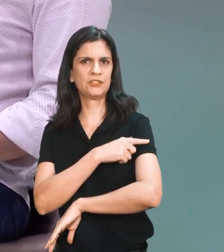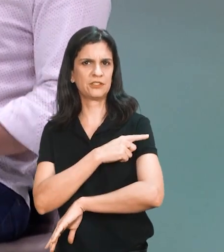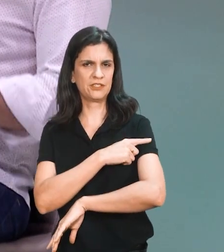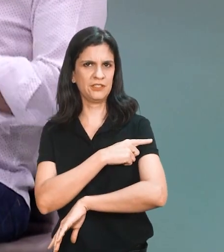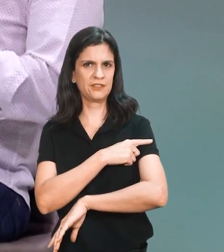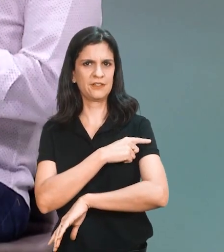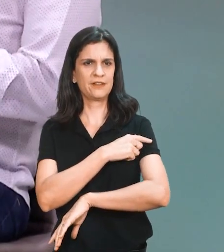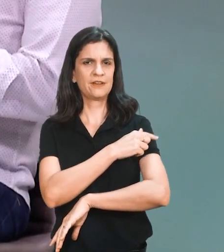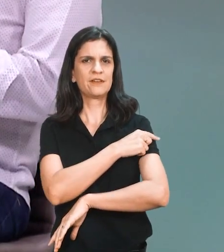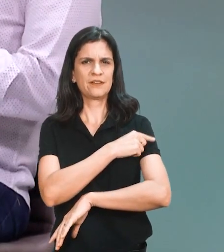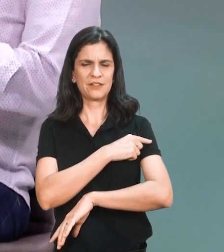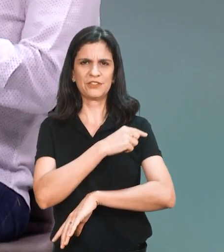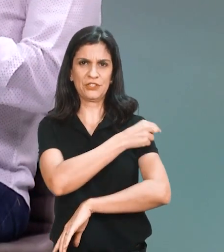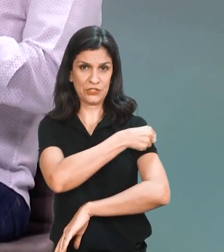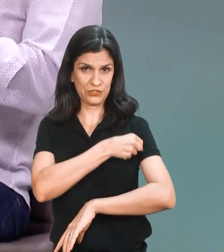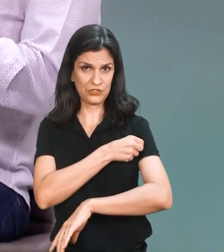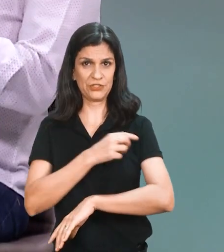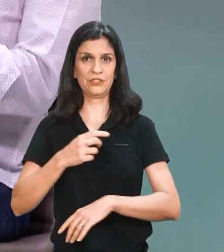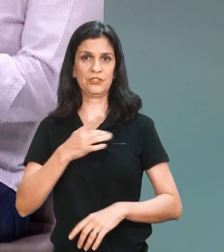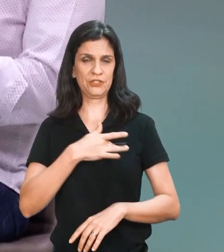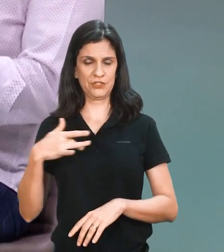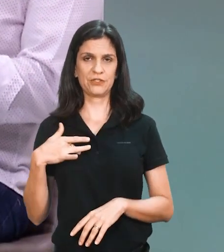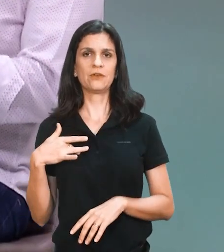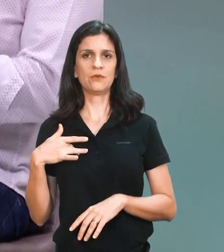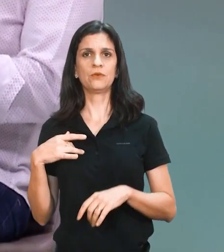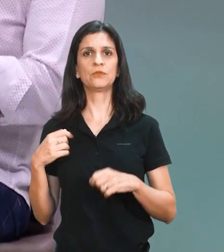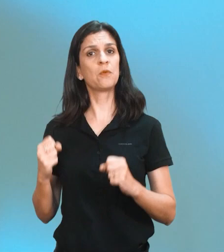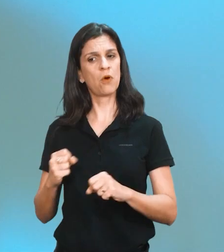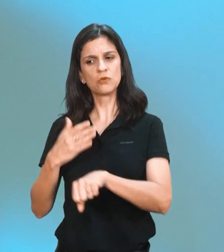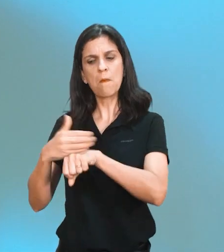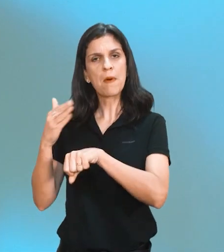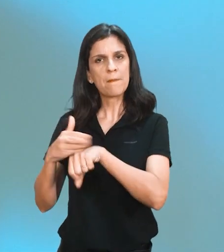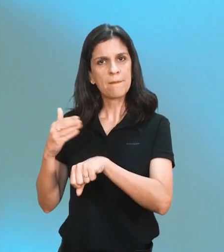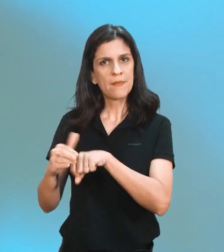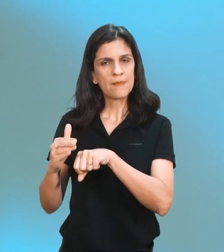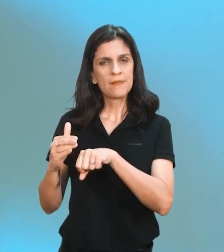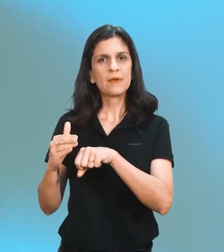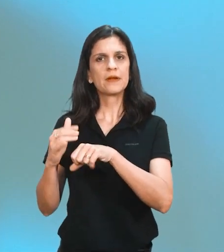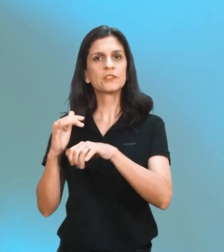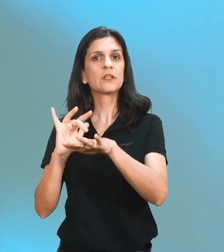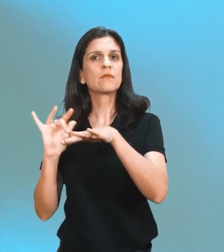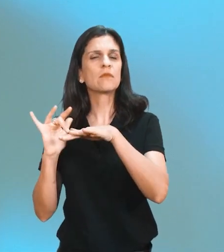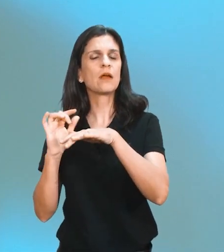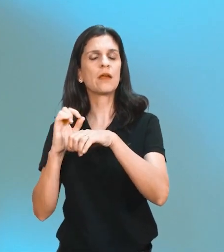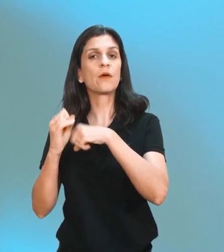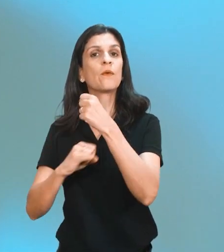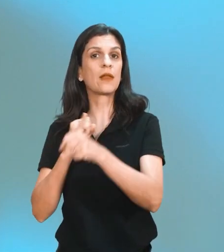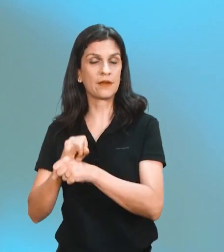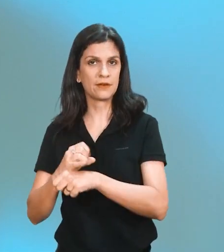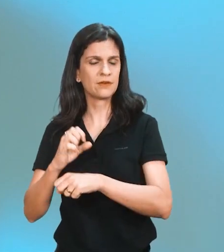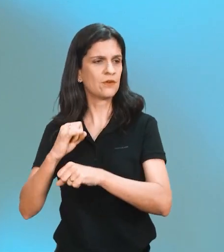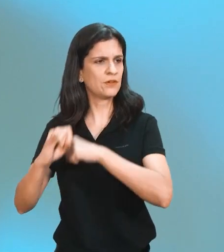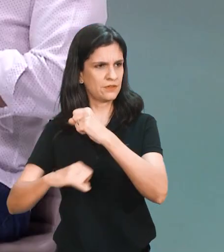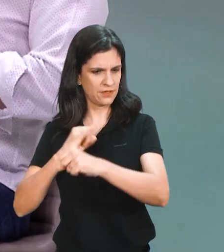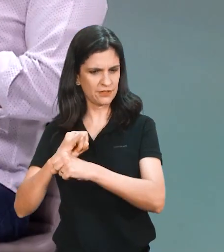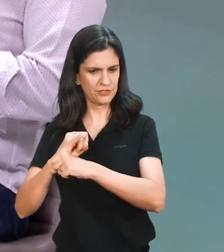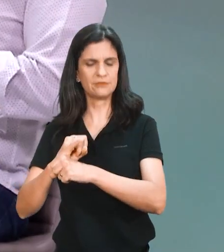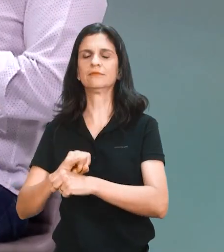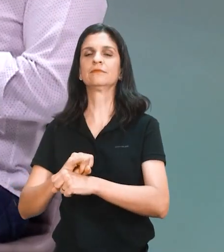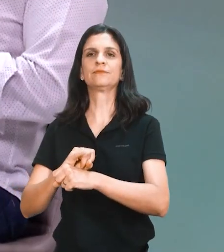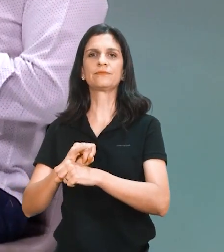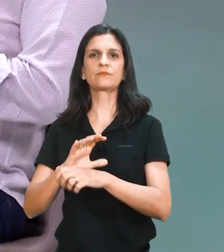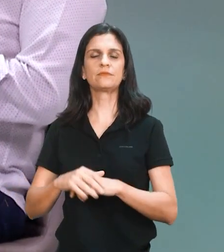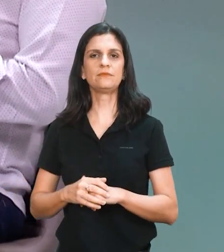de saúde, eles podem ter treinamento também online. E eu tive uma conversa com a prefeita, tive uma conversa com